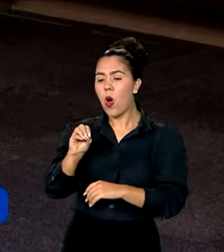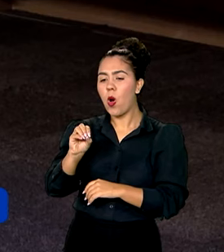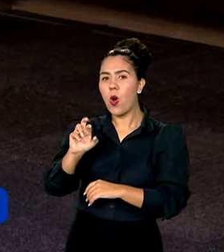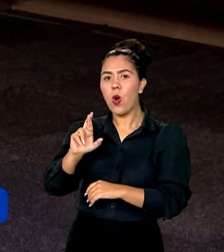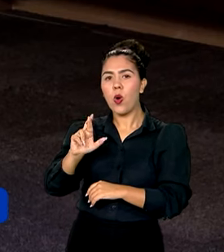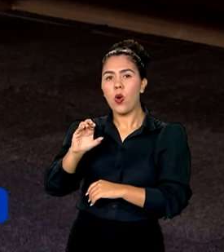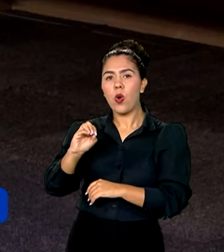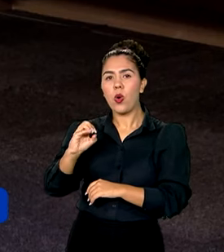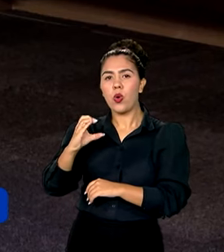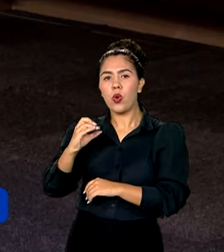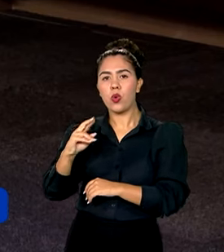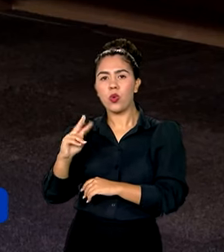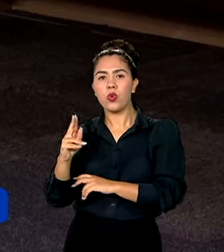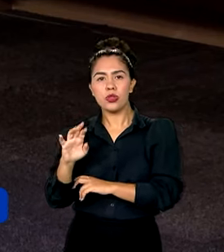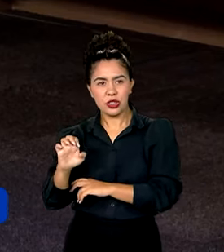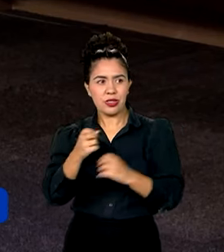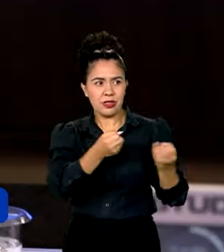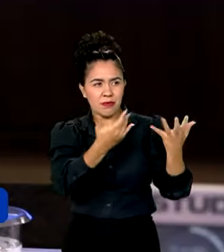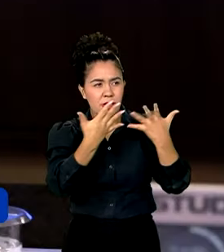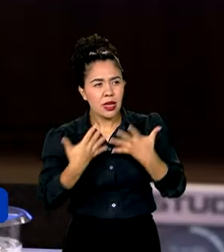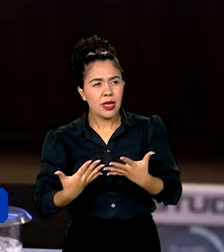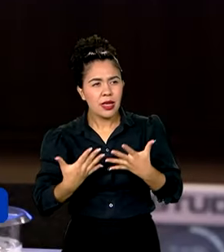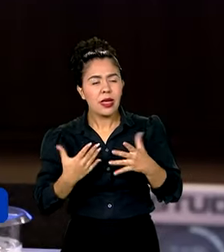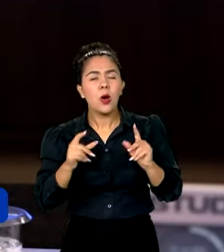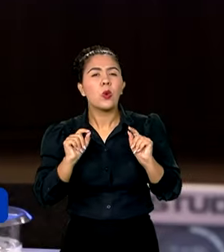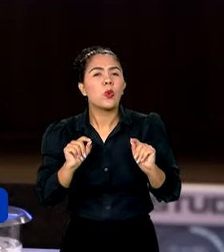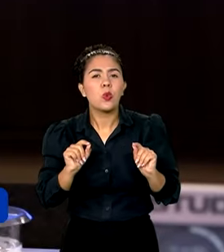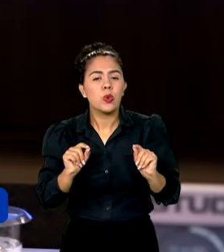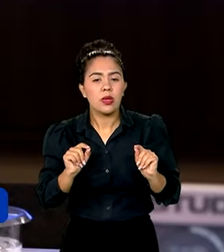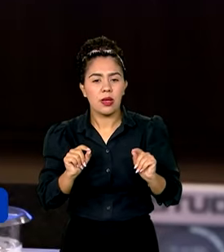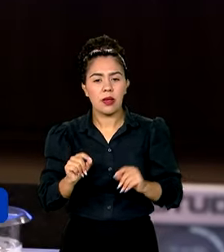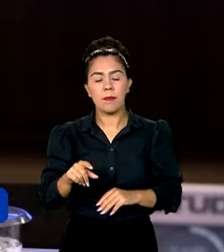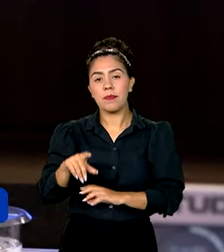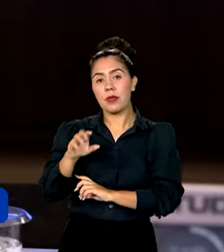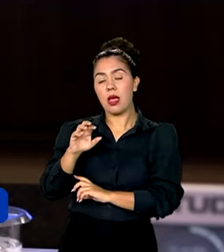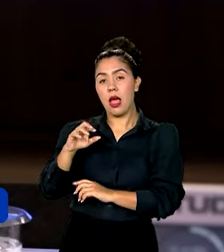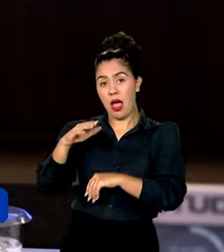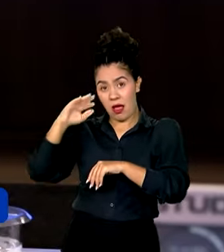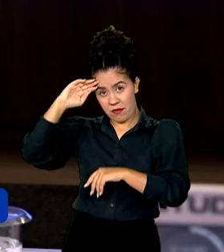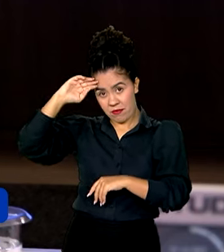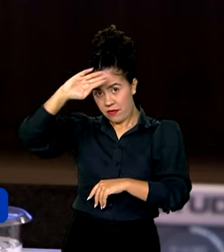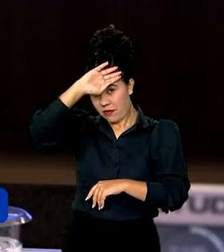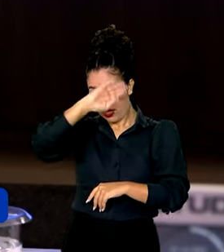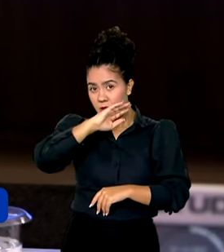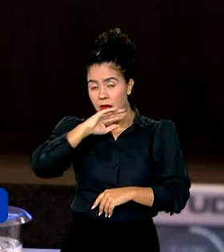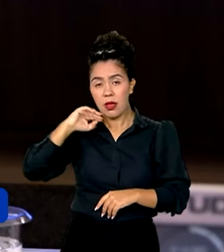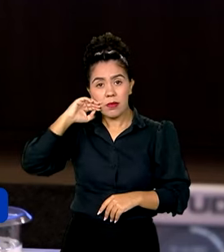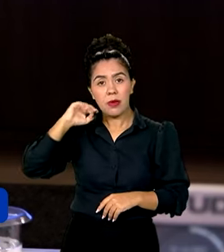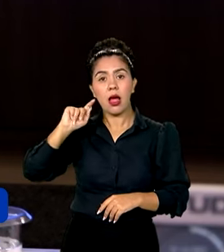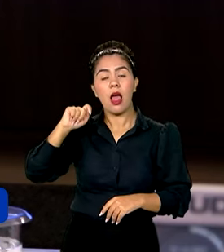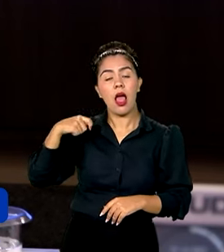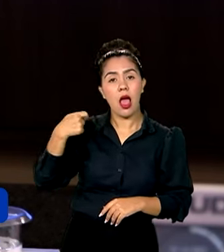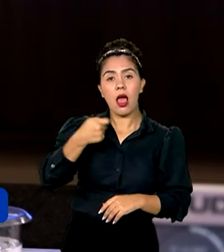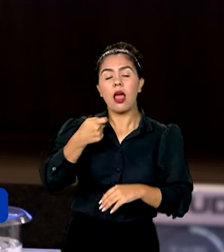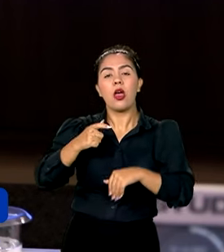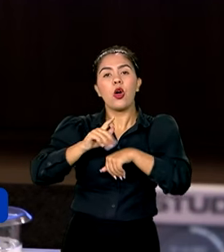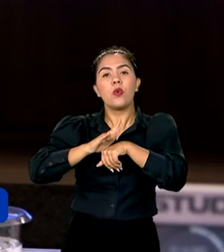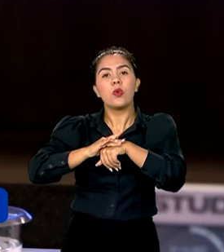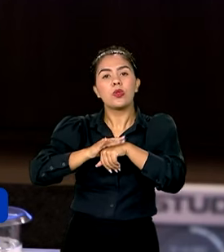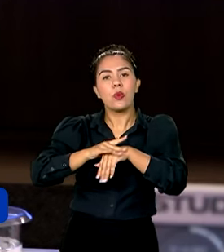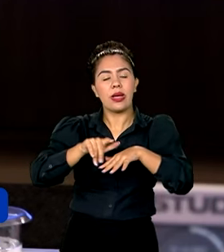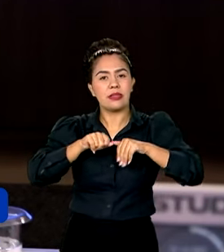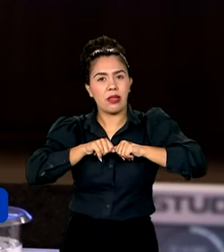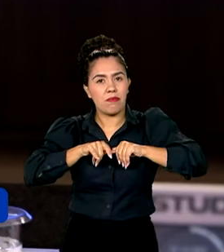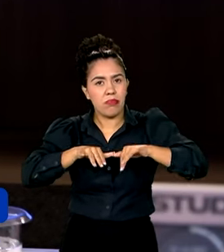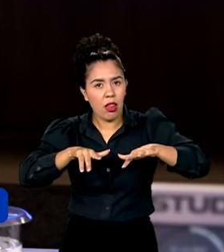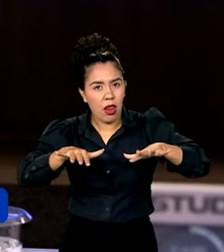não sabe o que é o que é Ah tá bem então a febre ouro push é uma doença eh viral e transmitida também